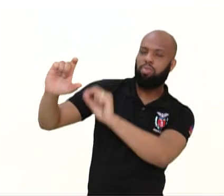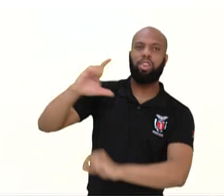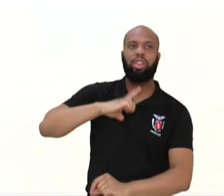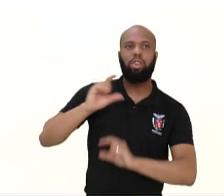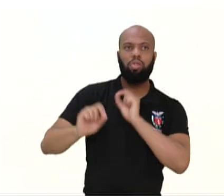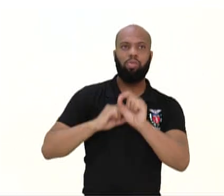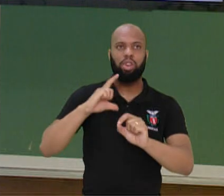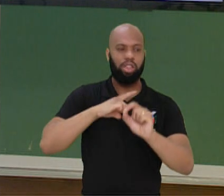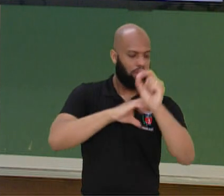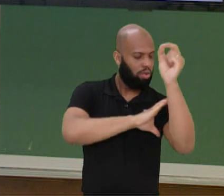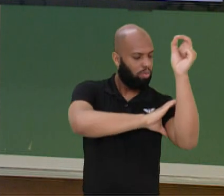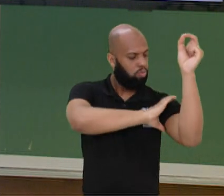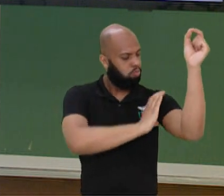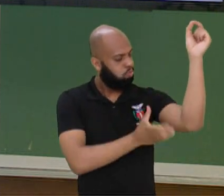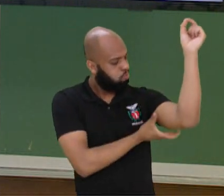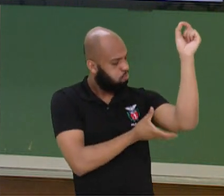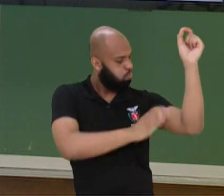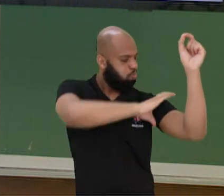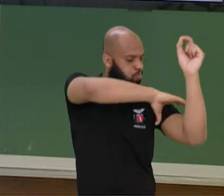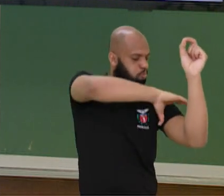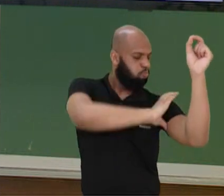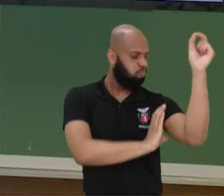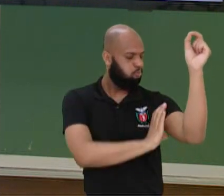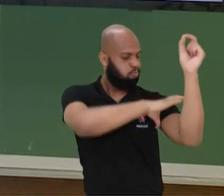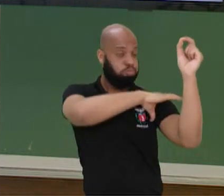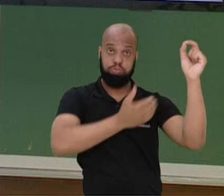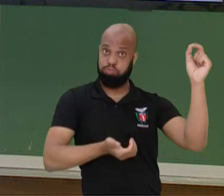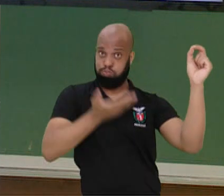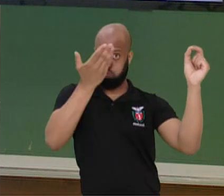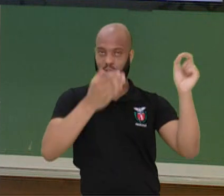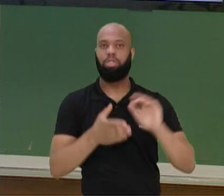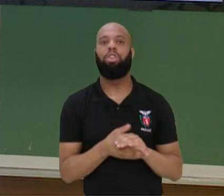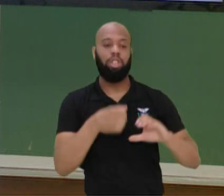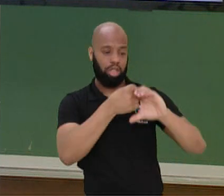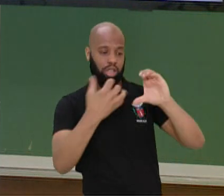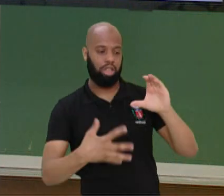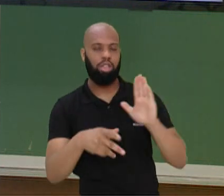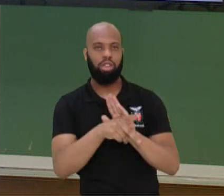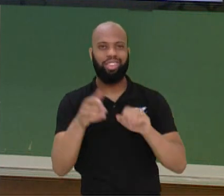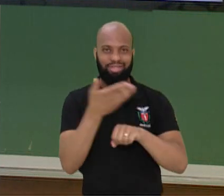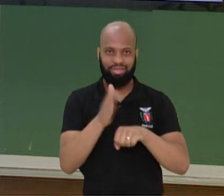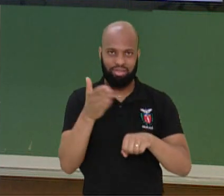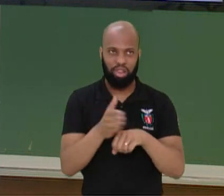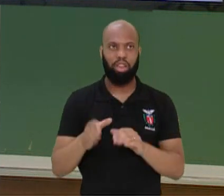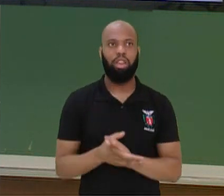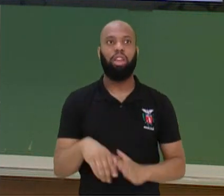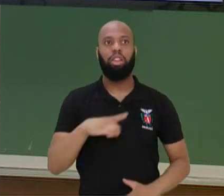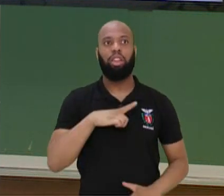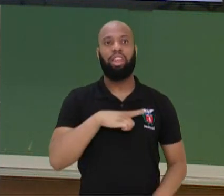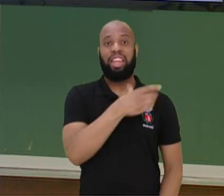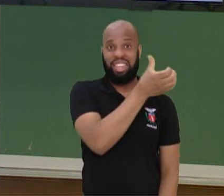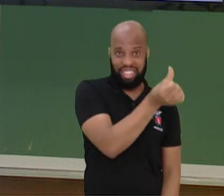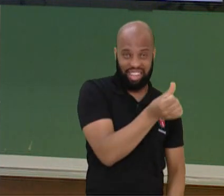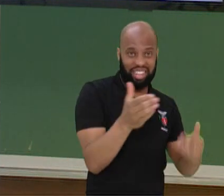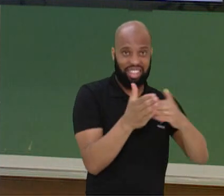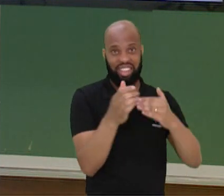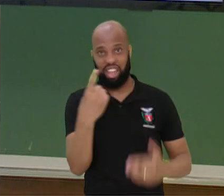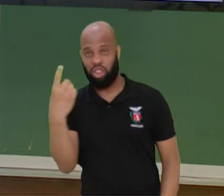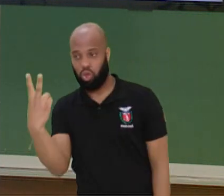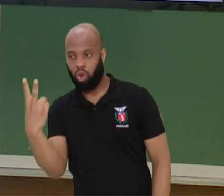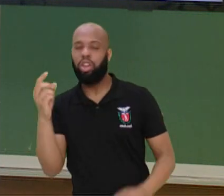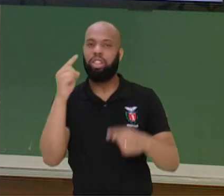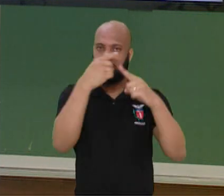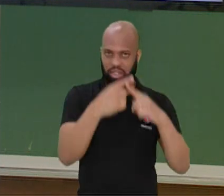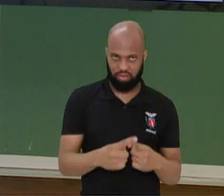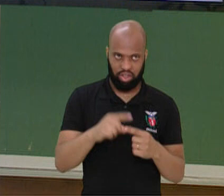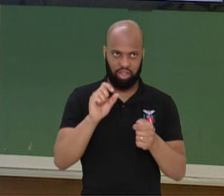área transversal do músculo. Características desse treino. Então, repetições 6 a 12. Observem